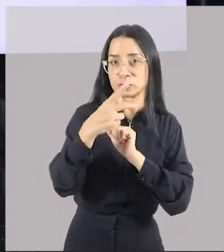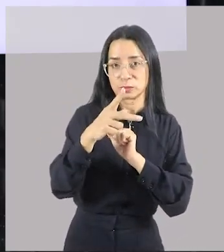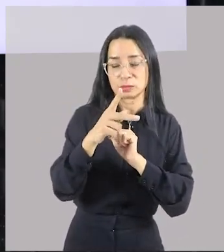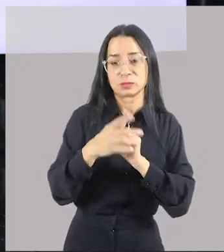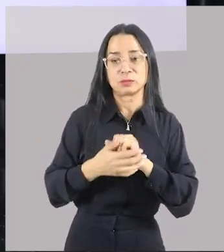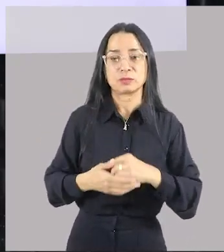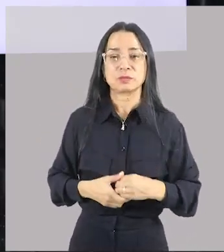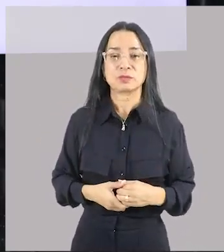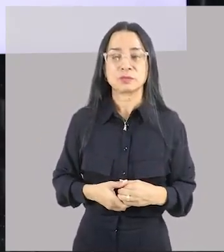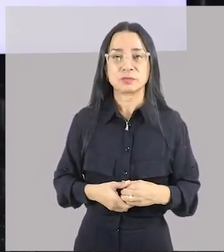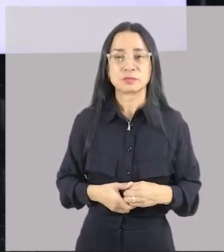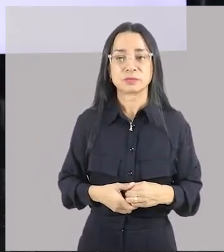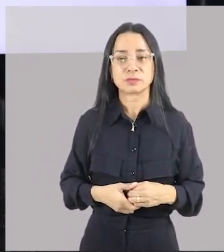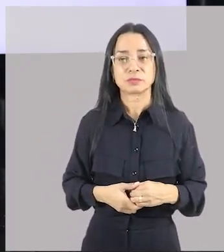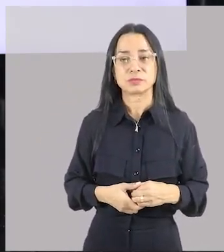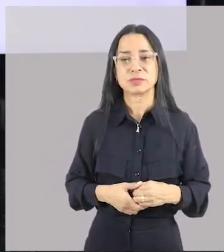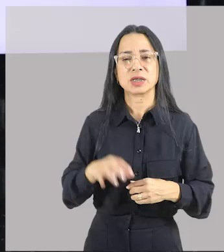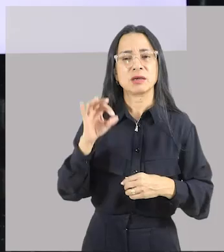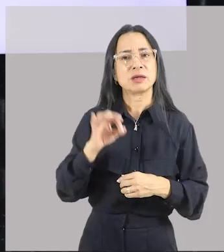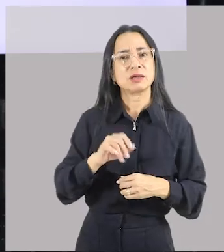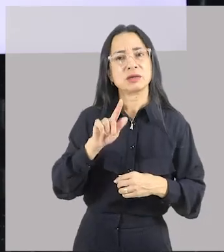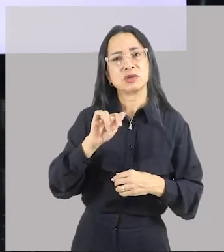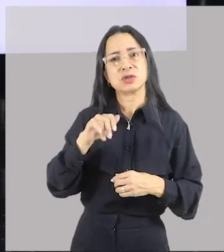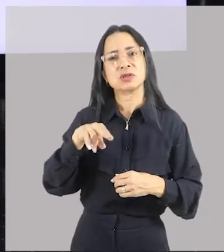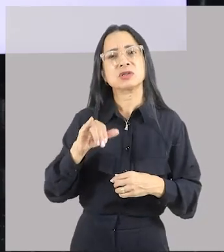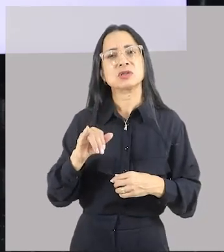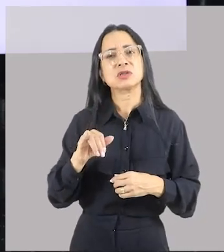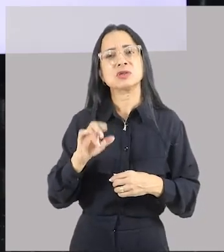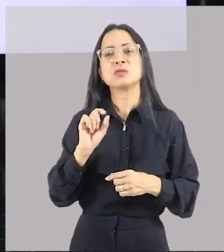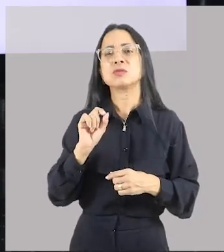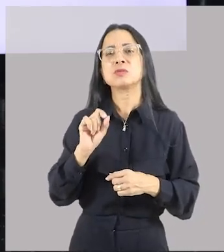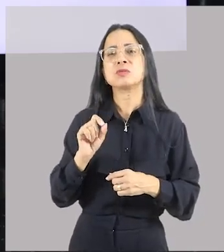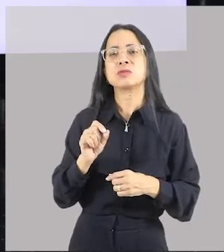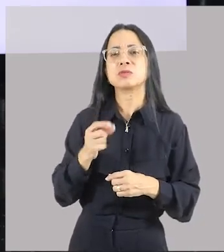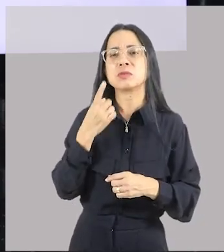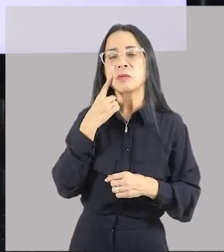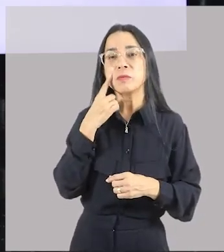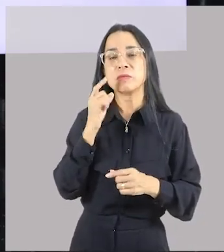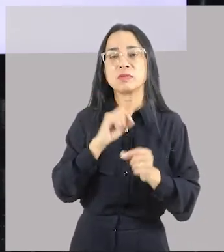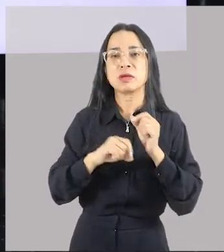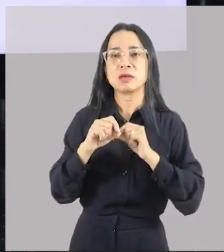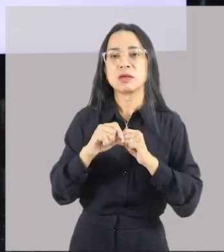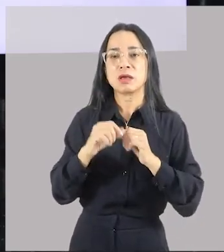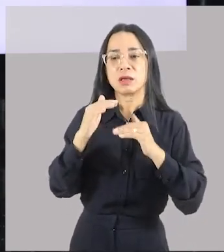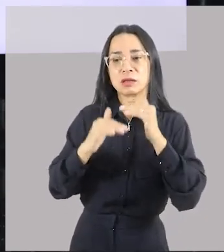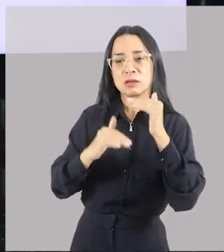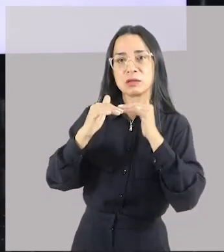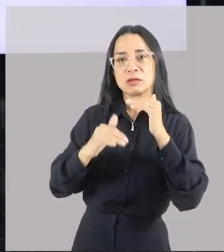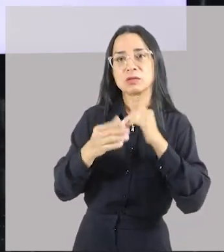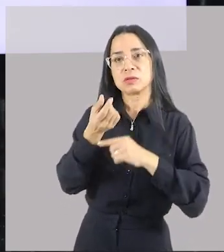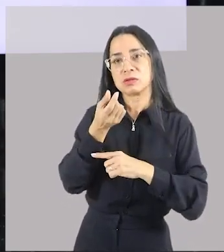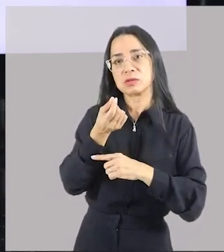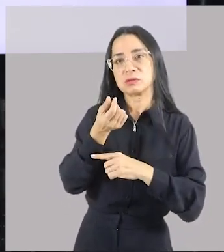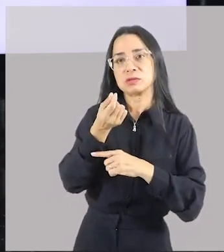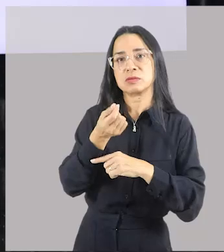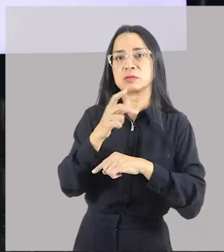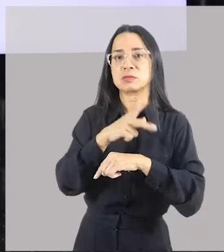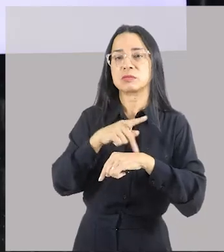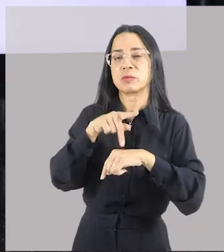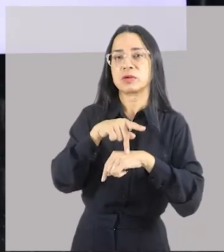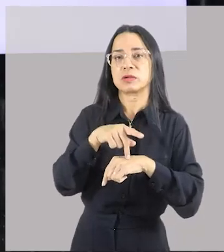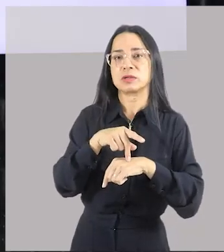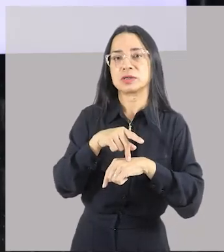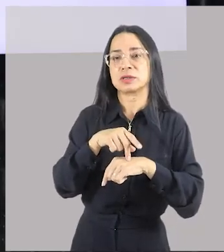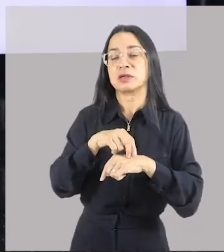questão. Índice de Gini, o que ele está medindo? A desigualdade de renda no país. Se chega